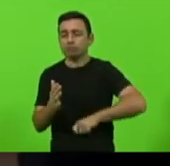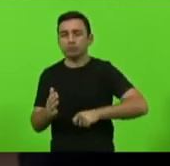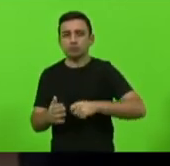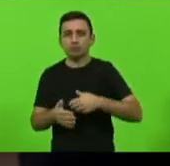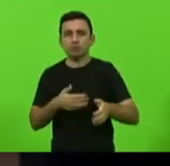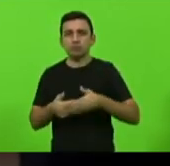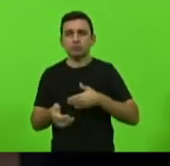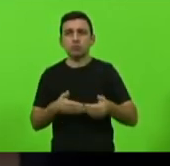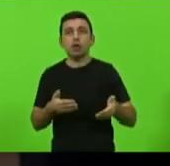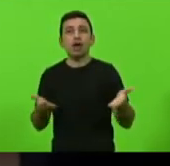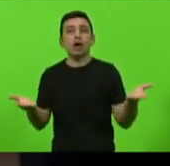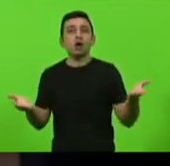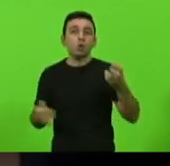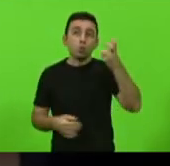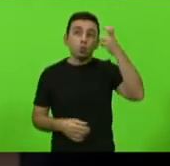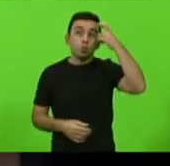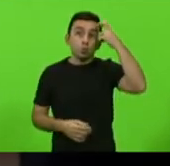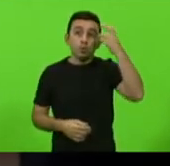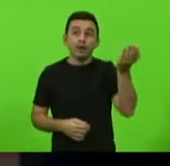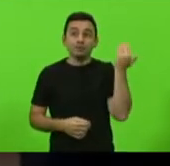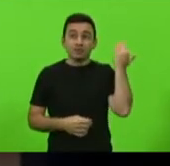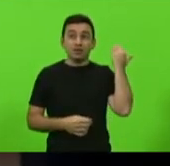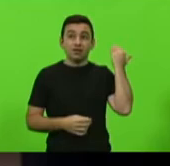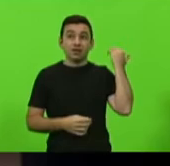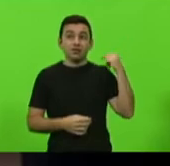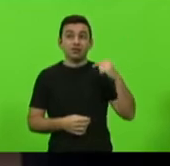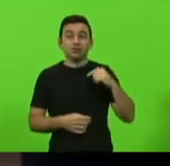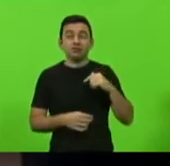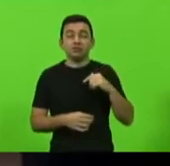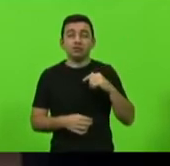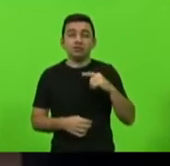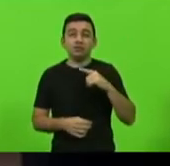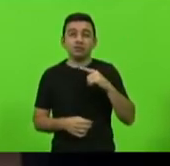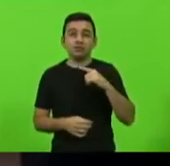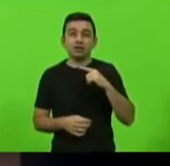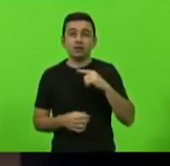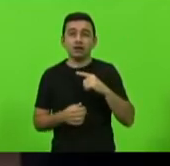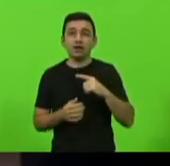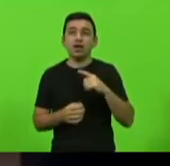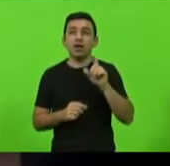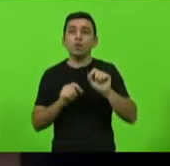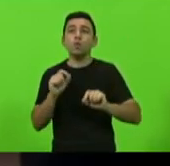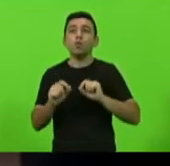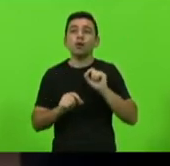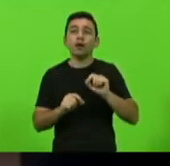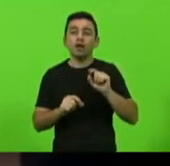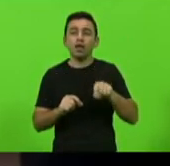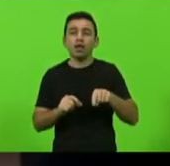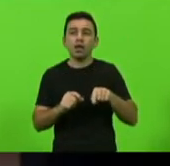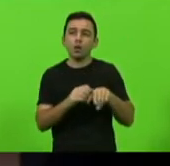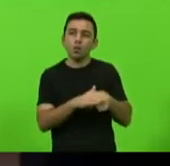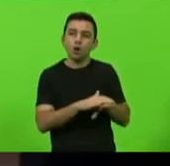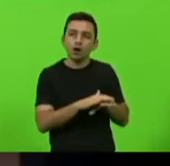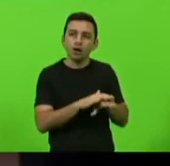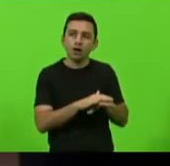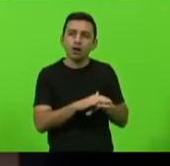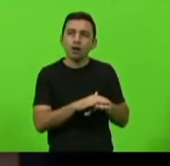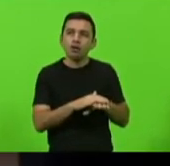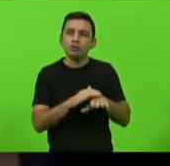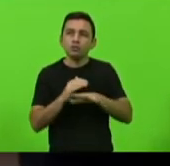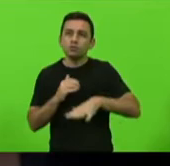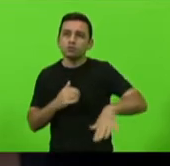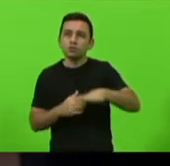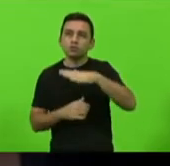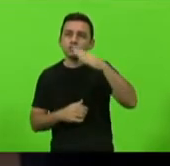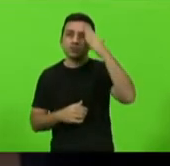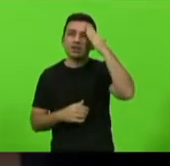temos. A única cultura que tínhamos antes de antecipação era a cultura da poupança, o que hoje todo mundo sai, porque não